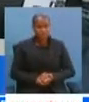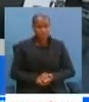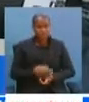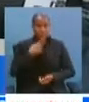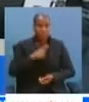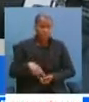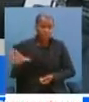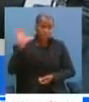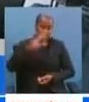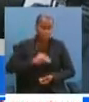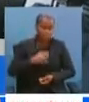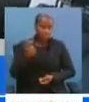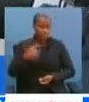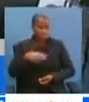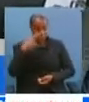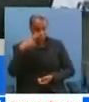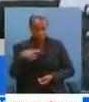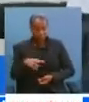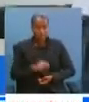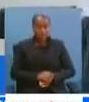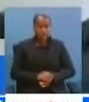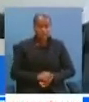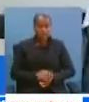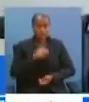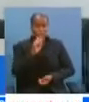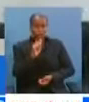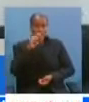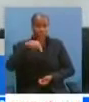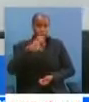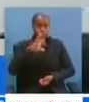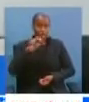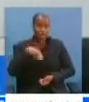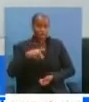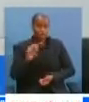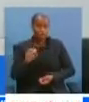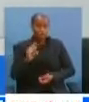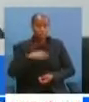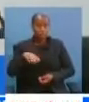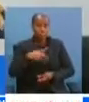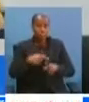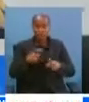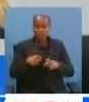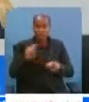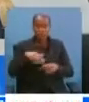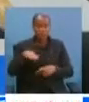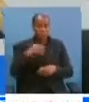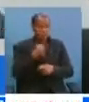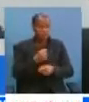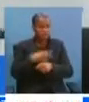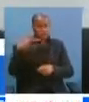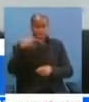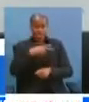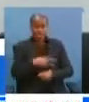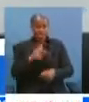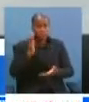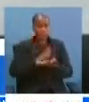mais temos vindo assistir ao incremento de espaços, à diversificação de espaços de exercício da crítica.